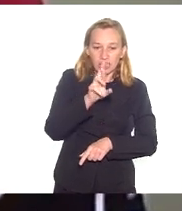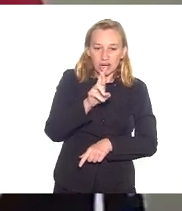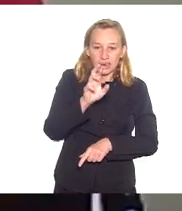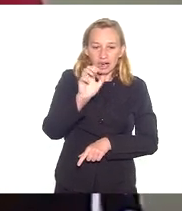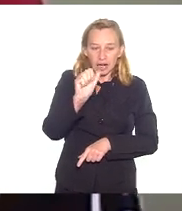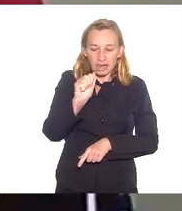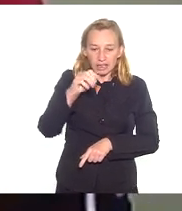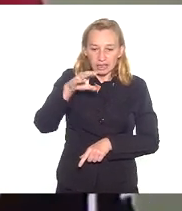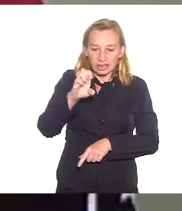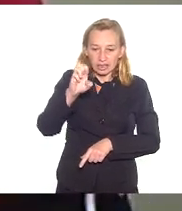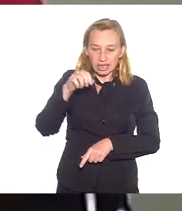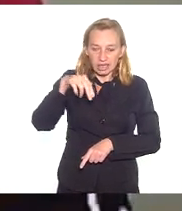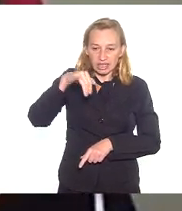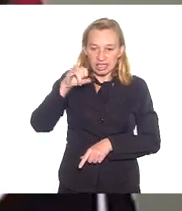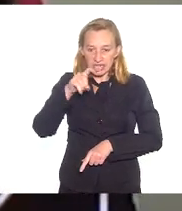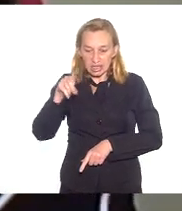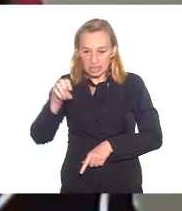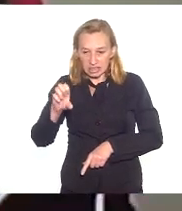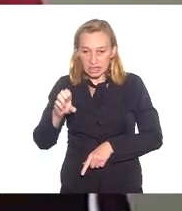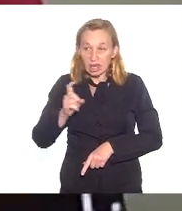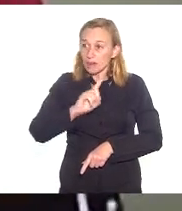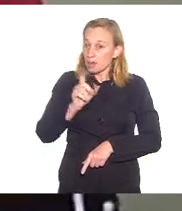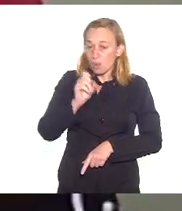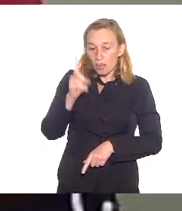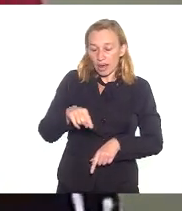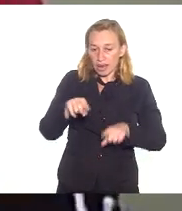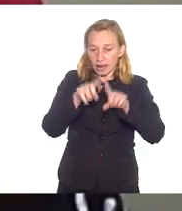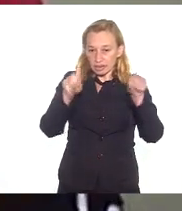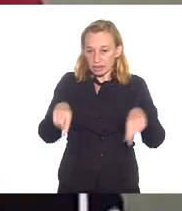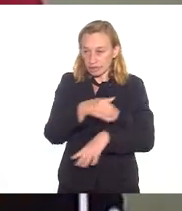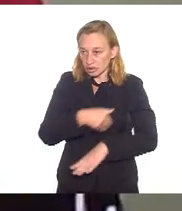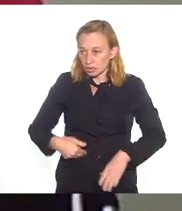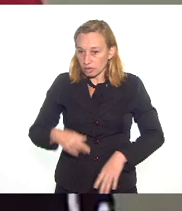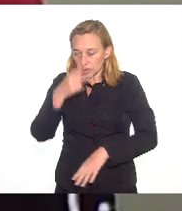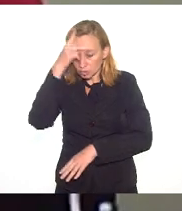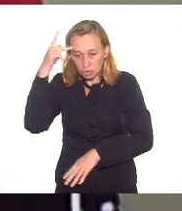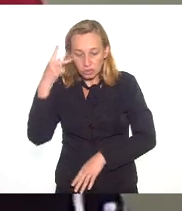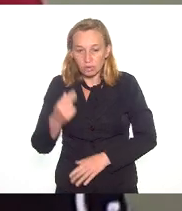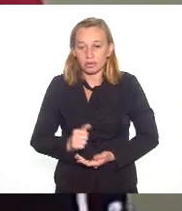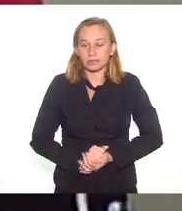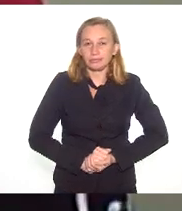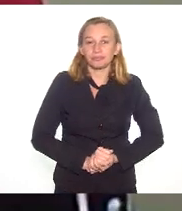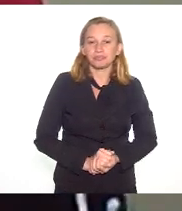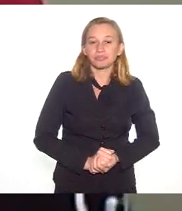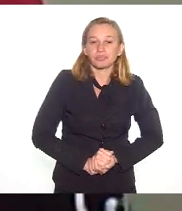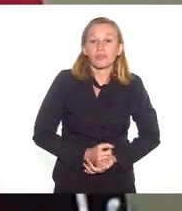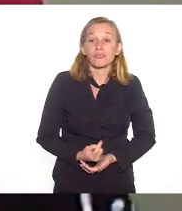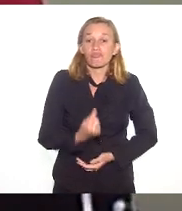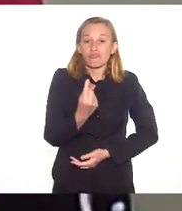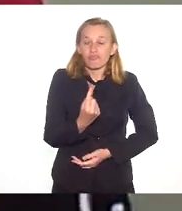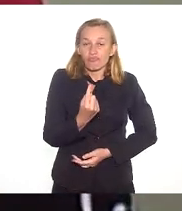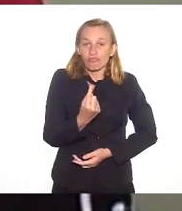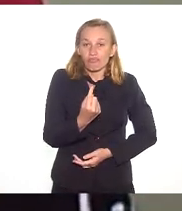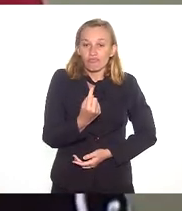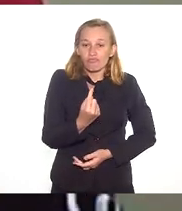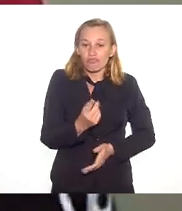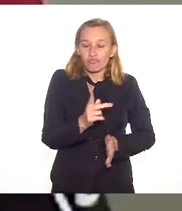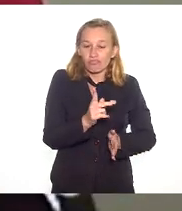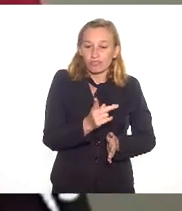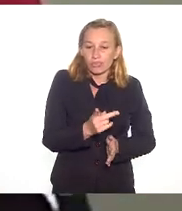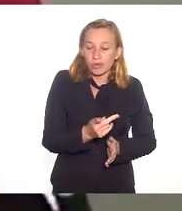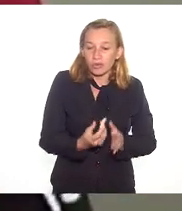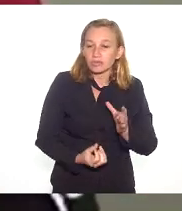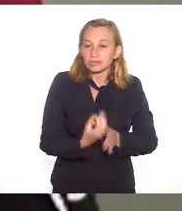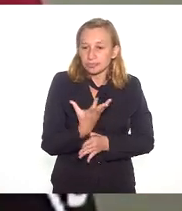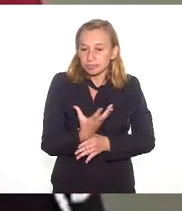servidores, portanto, uma indenização que foi criada para os servidores não teve alcance a